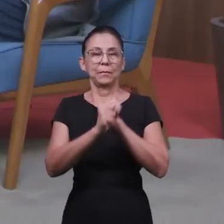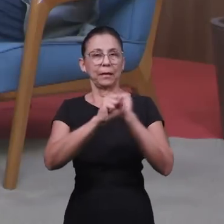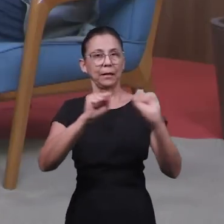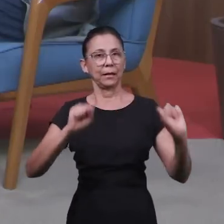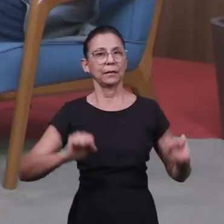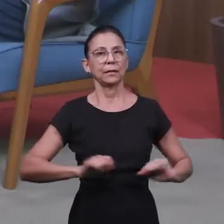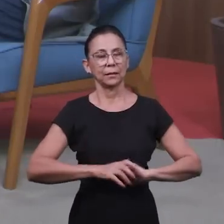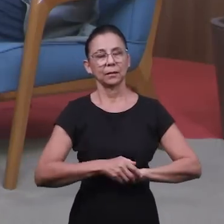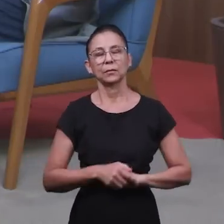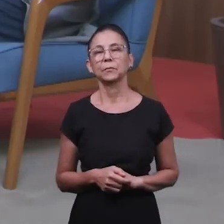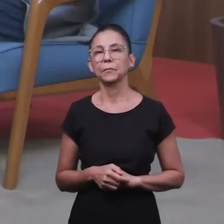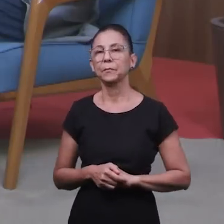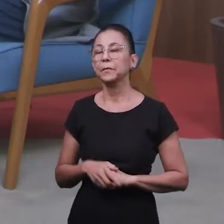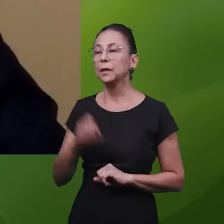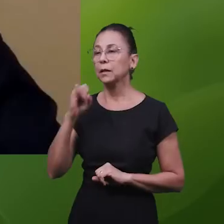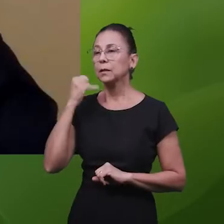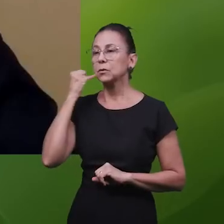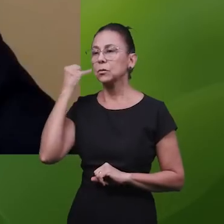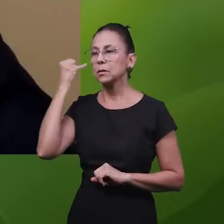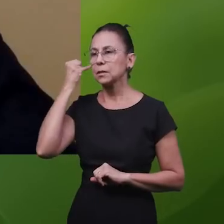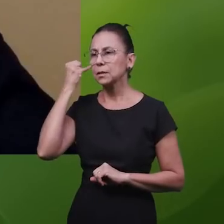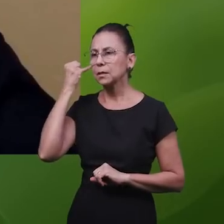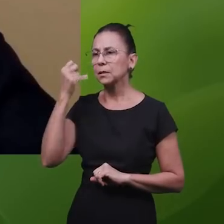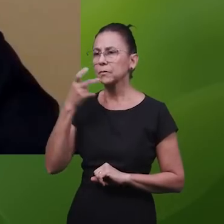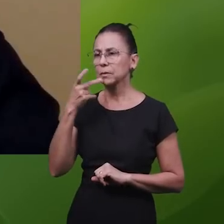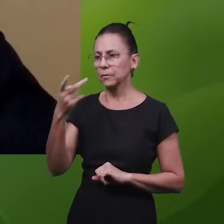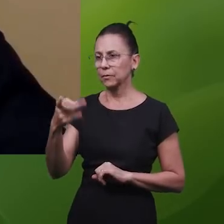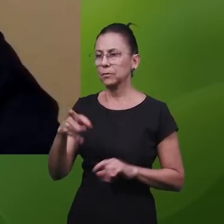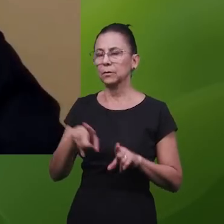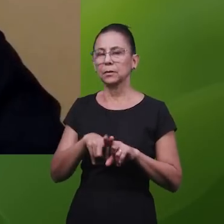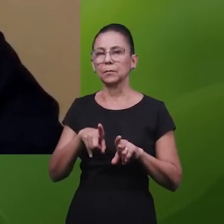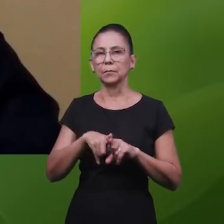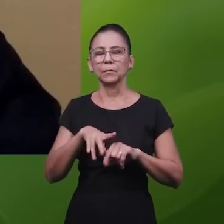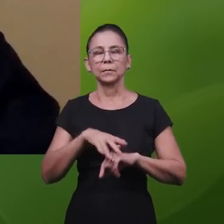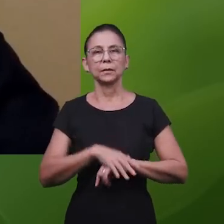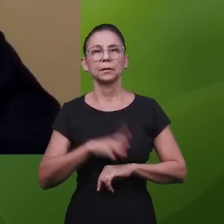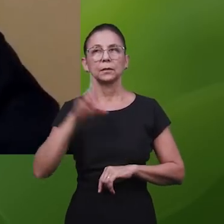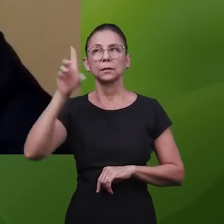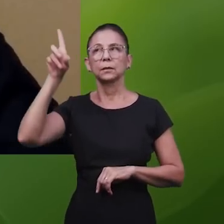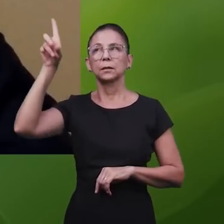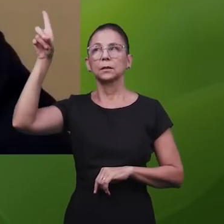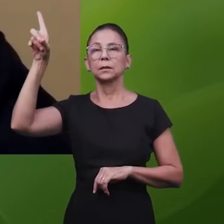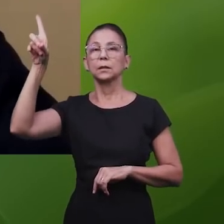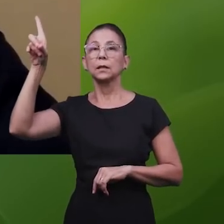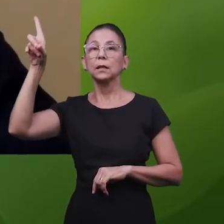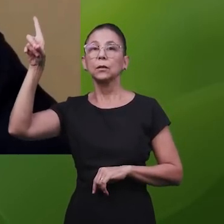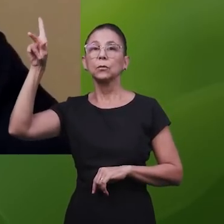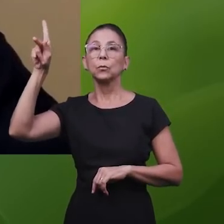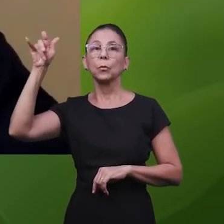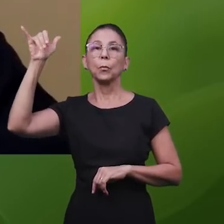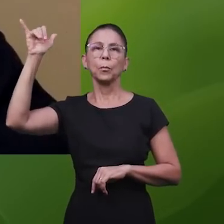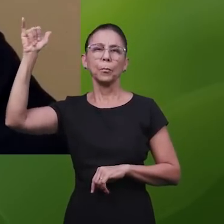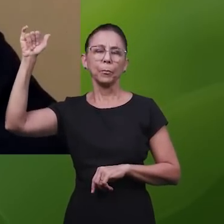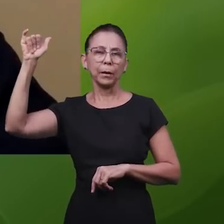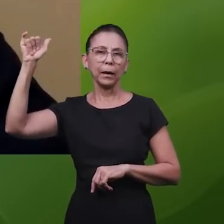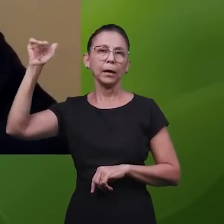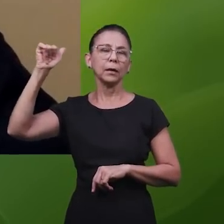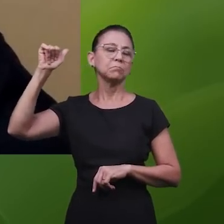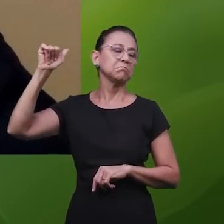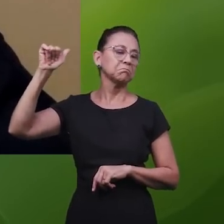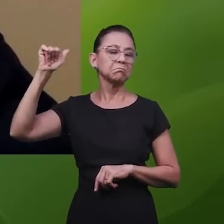aqui, Josias, dentro do que você falou também agora, que Deus Pai, procura